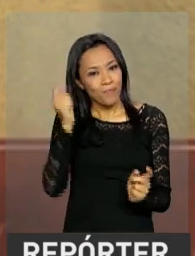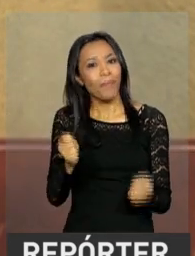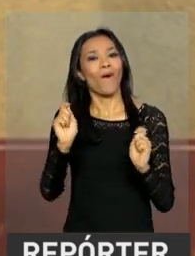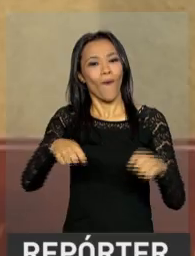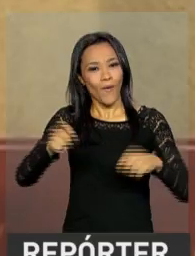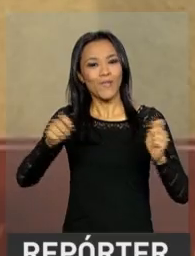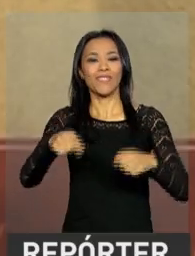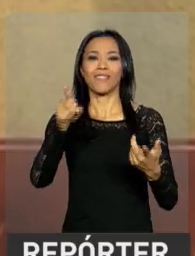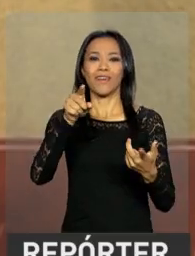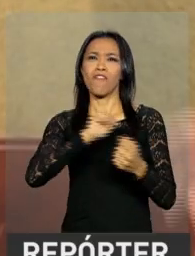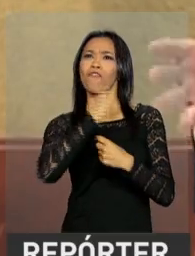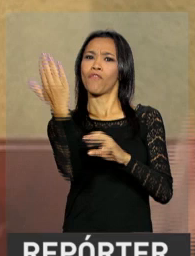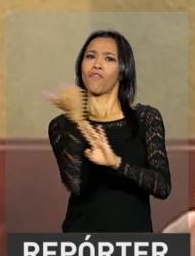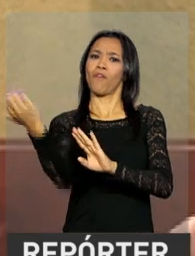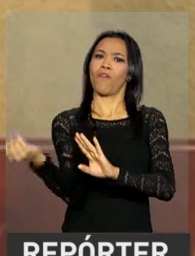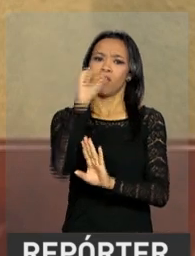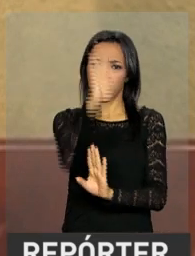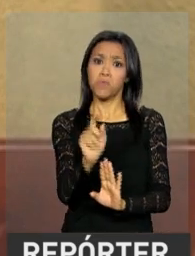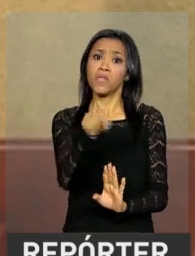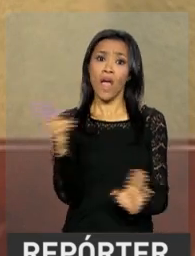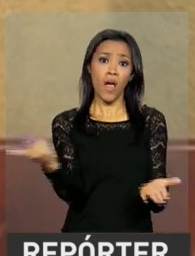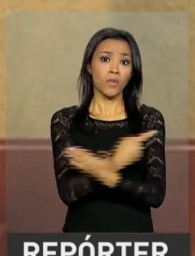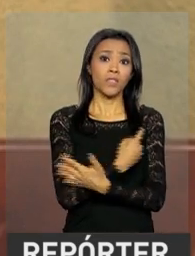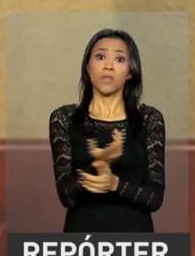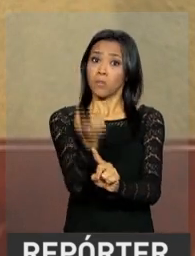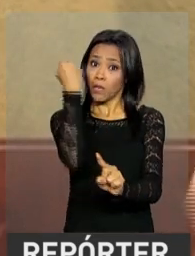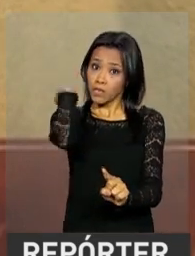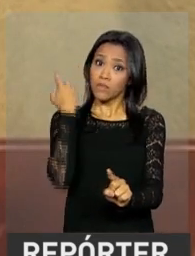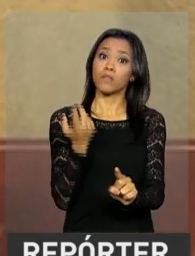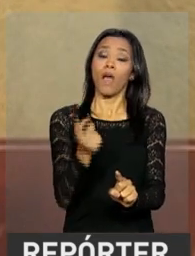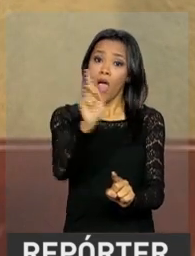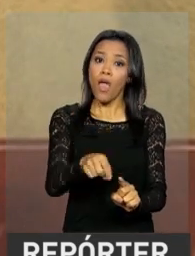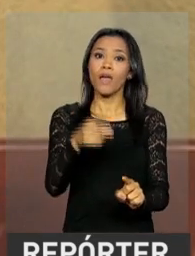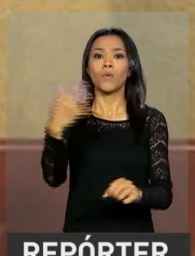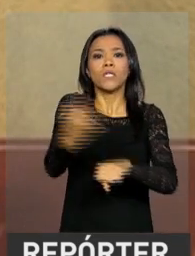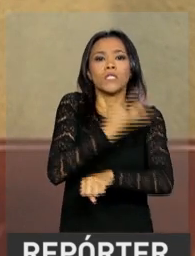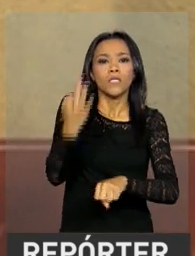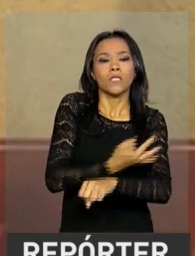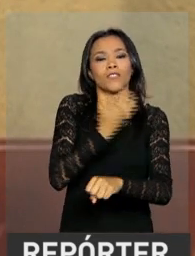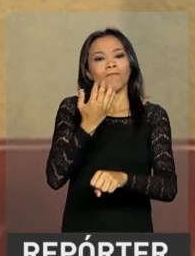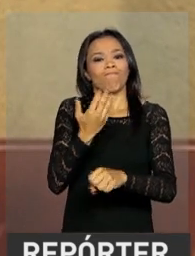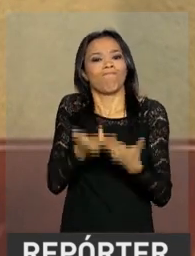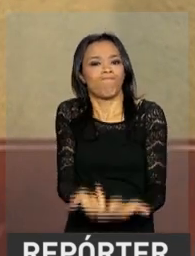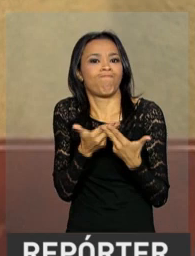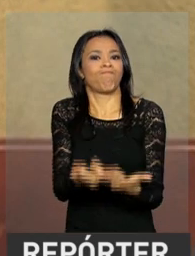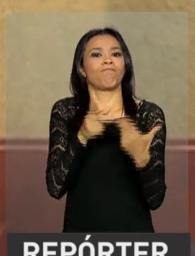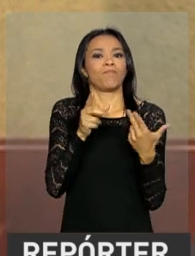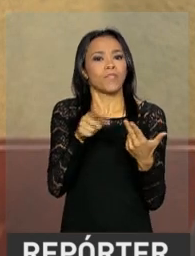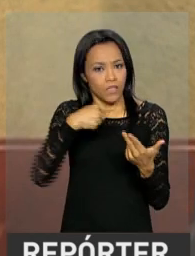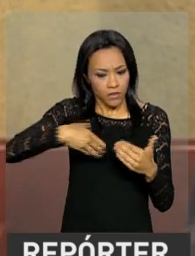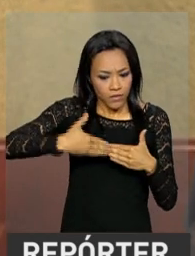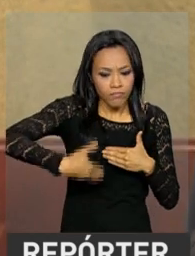exterior na medida em que este momento é o momento da revelação da tolerância da temperança daquilo que